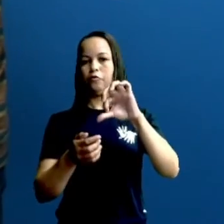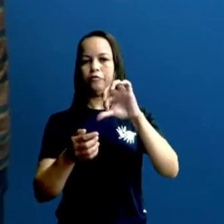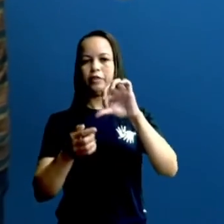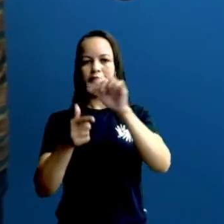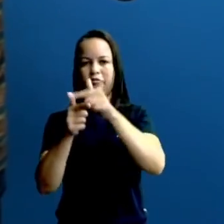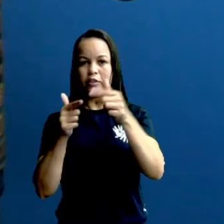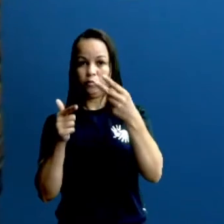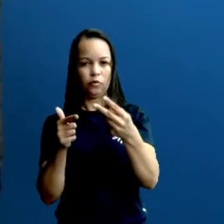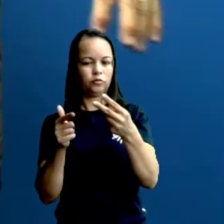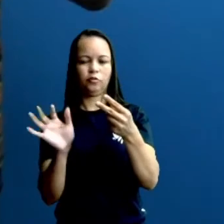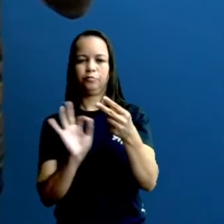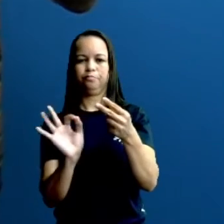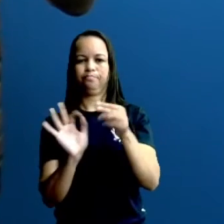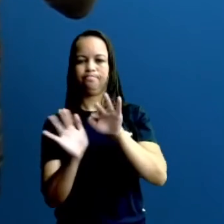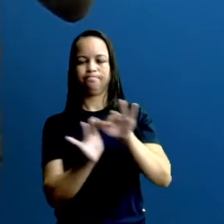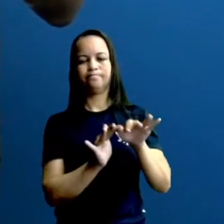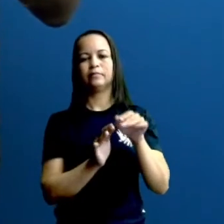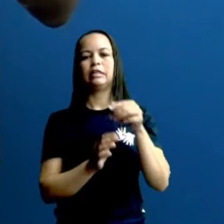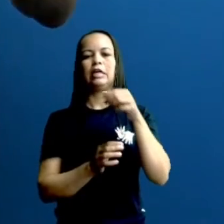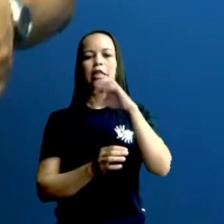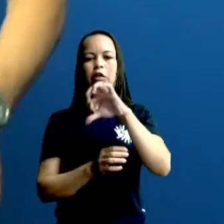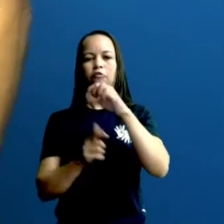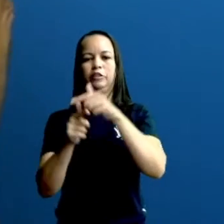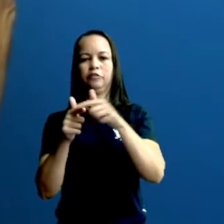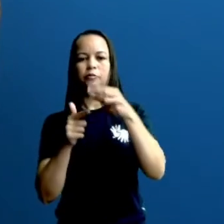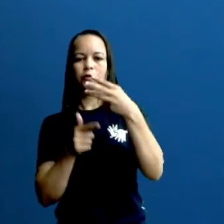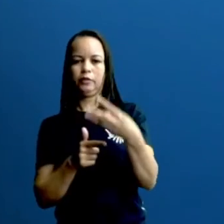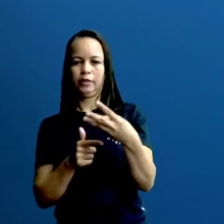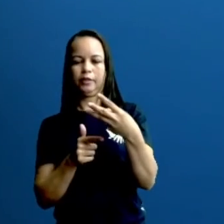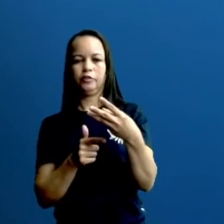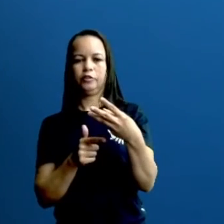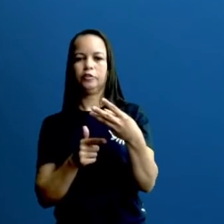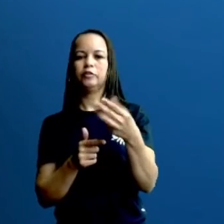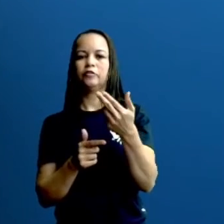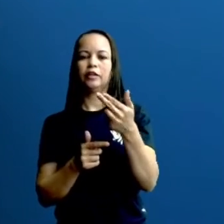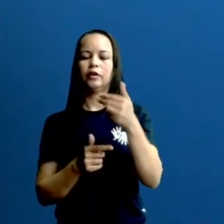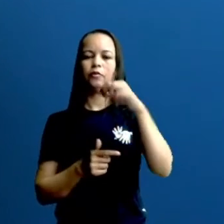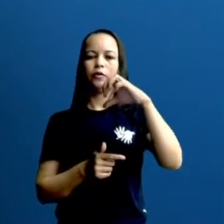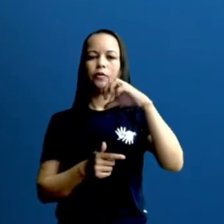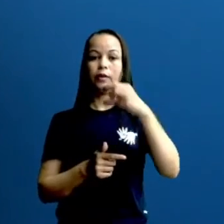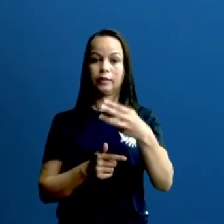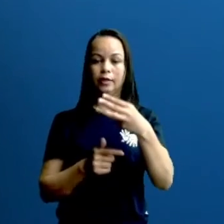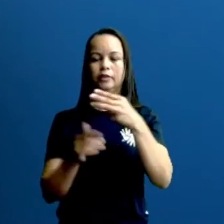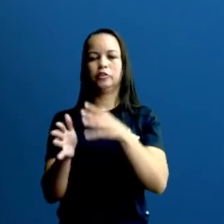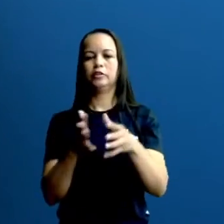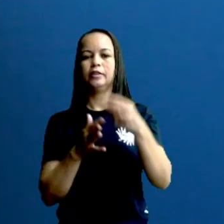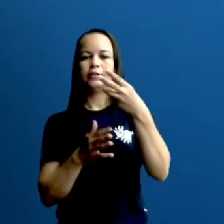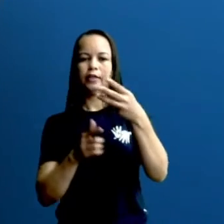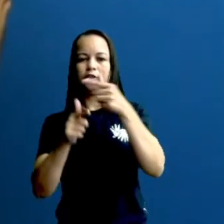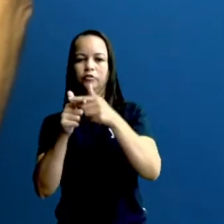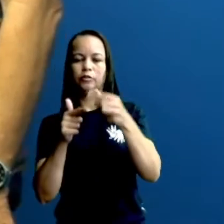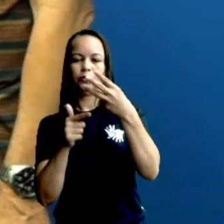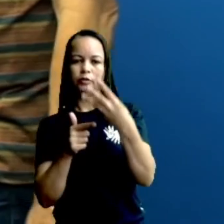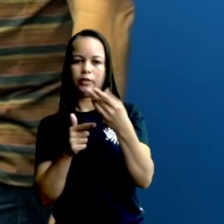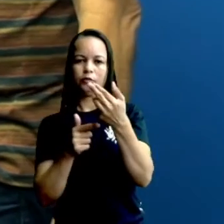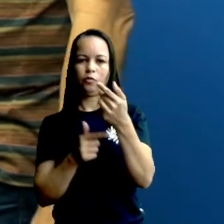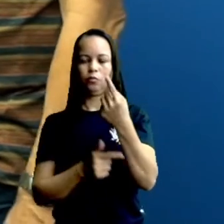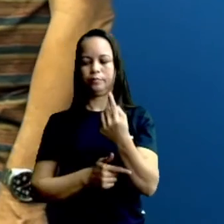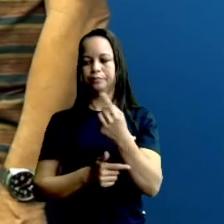mais divisível por 2. Divide por 3, dá? Dá. Vai dar 3, que dividido por 3 dá